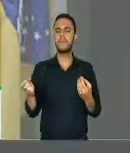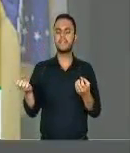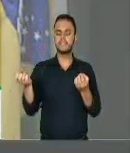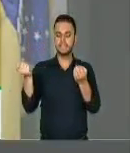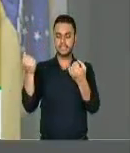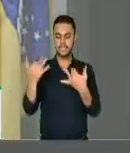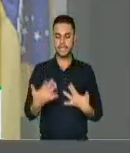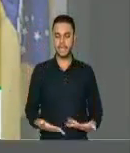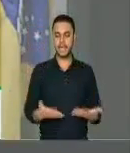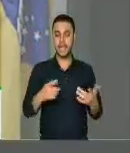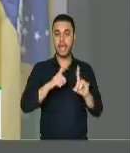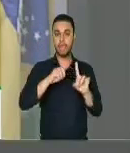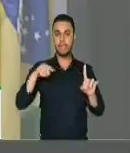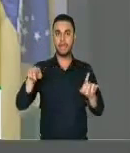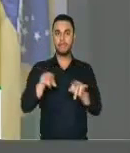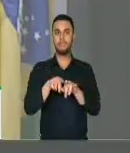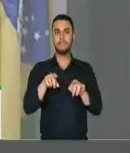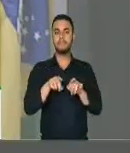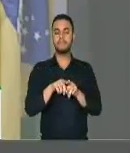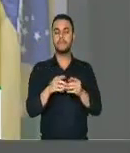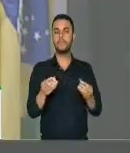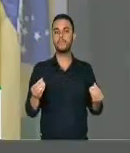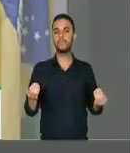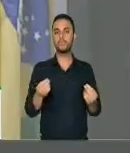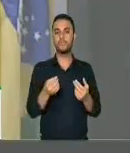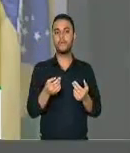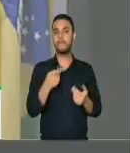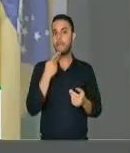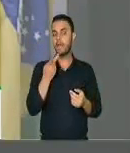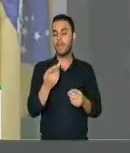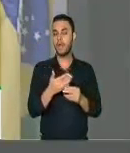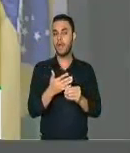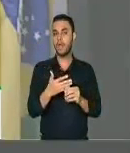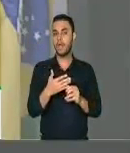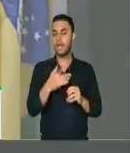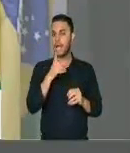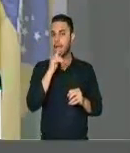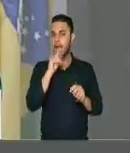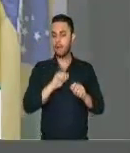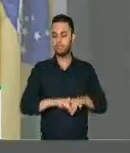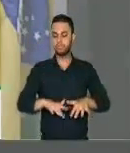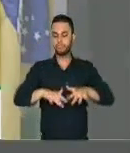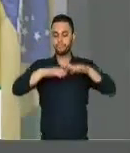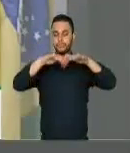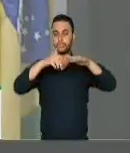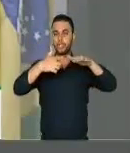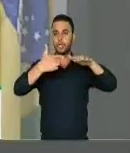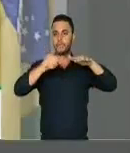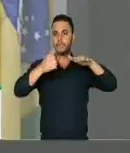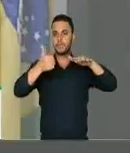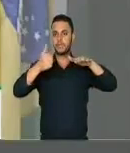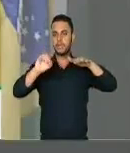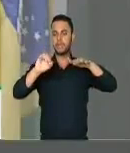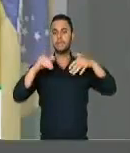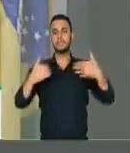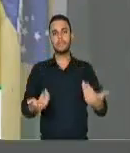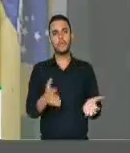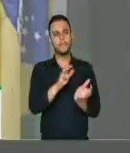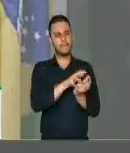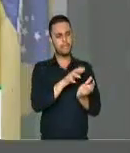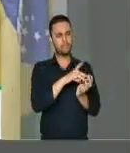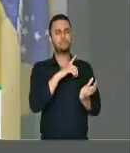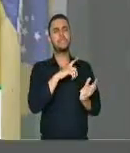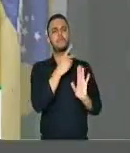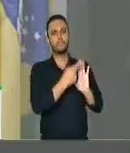inclusive do acervo que tem das enchentes de 2010. Então, Pernambuco tem um plano claro para a prevenção